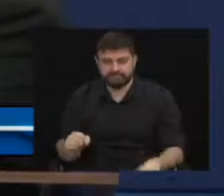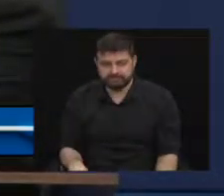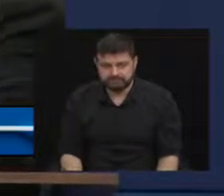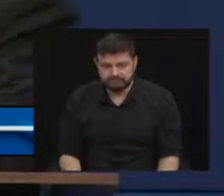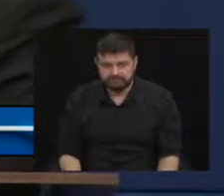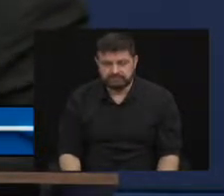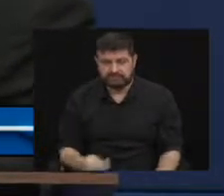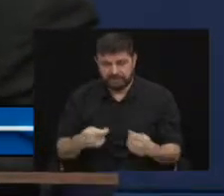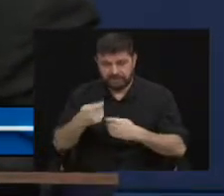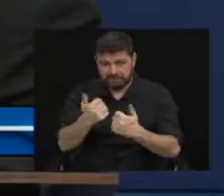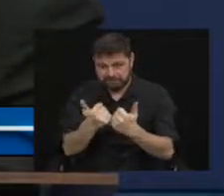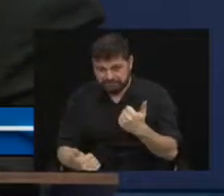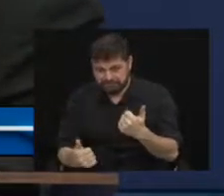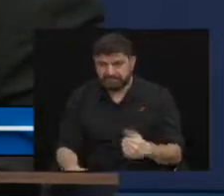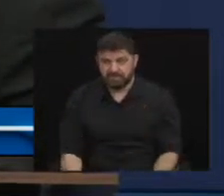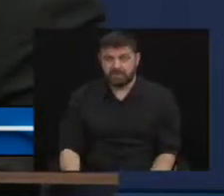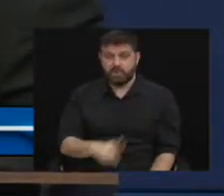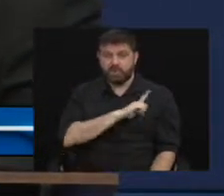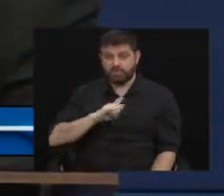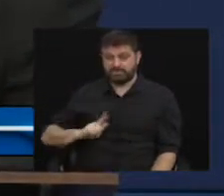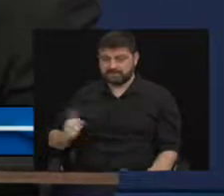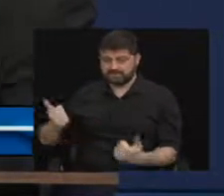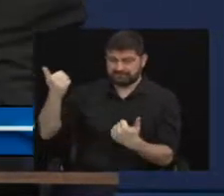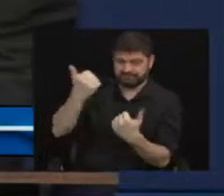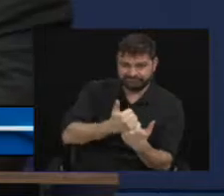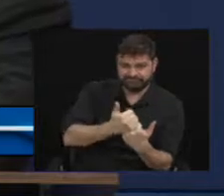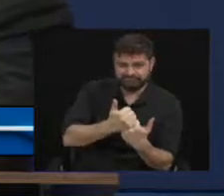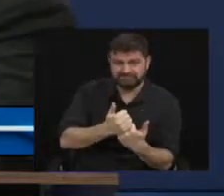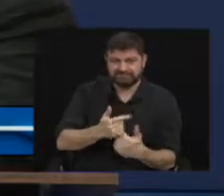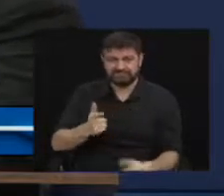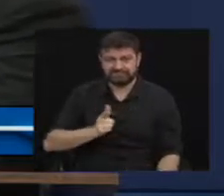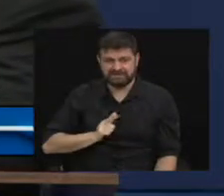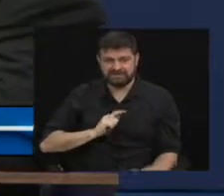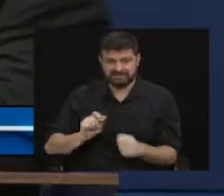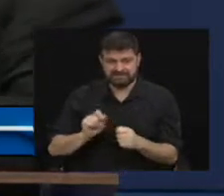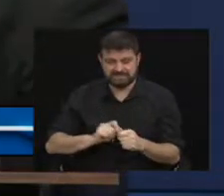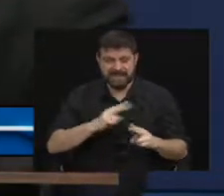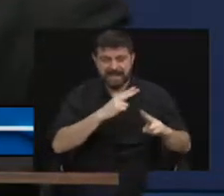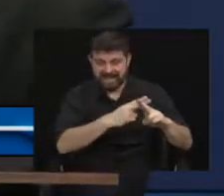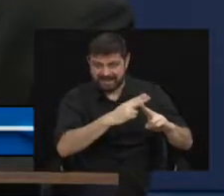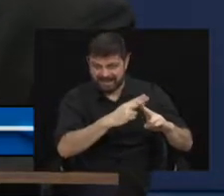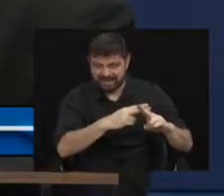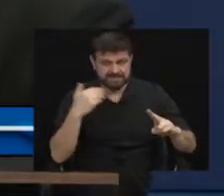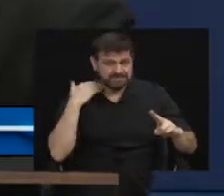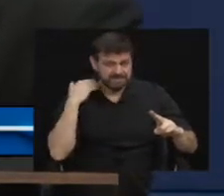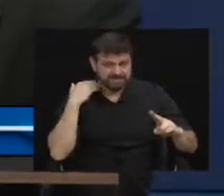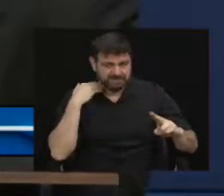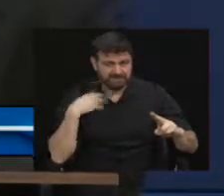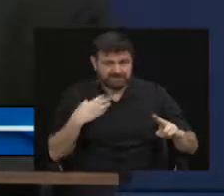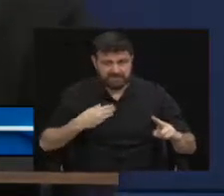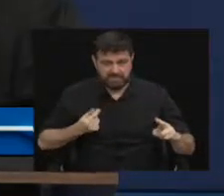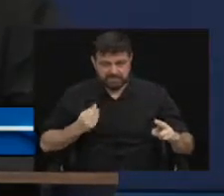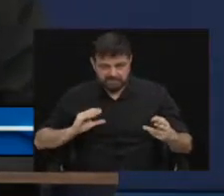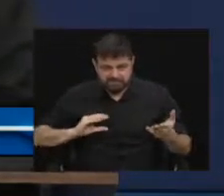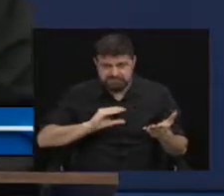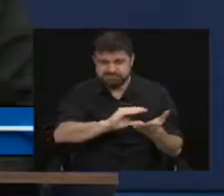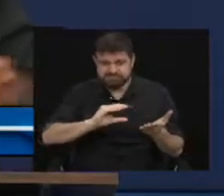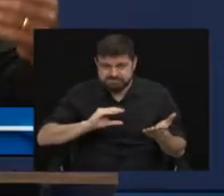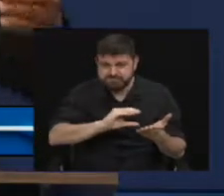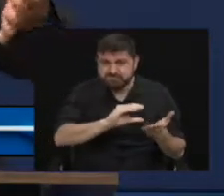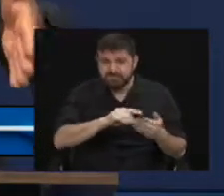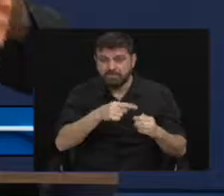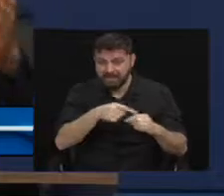dispensasse. Né? Os postes todos parados dentro da indústria, porque não tem como vender. Carmo, esse é